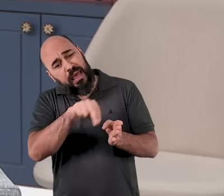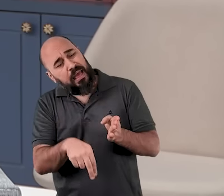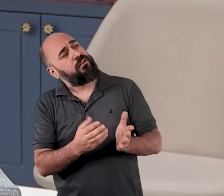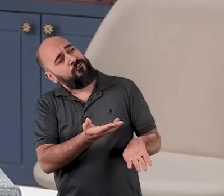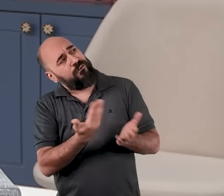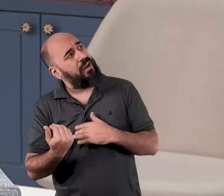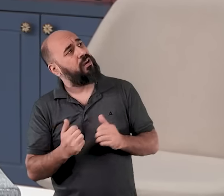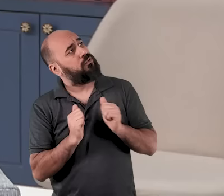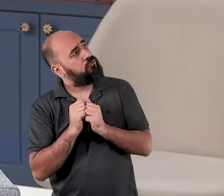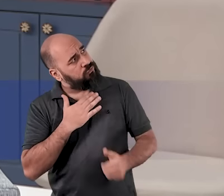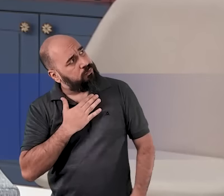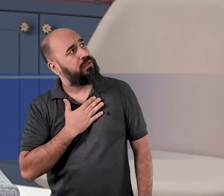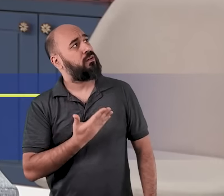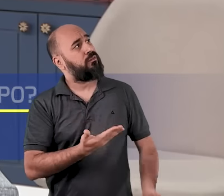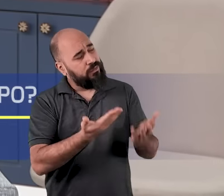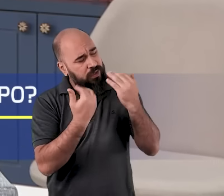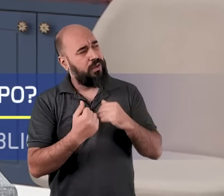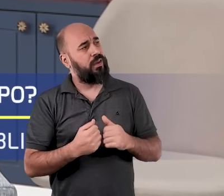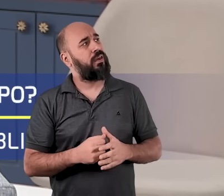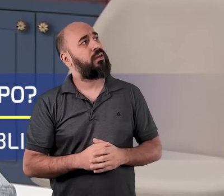estar comigo, vem.